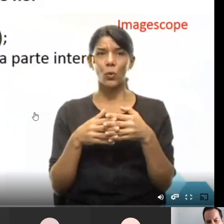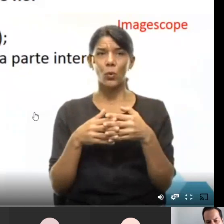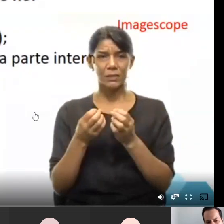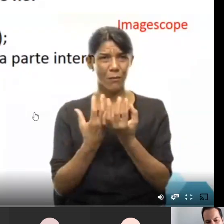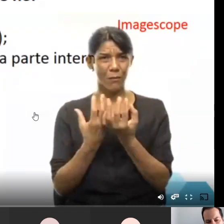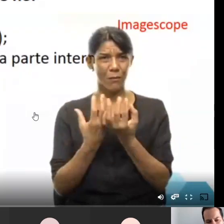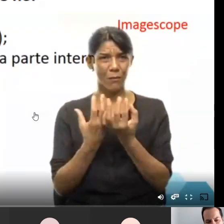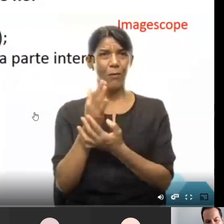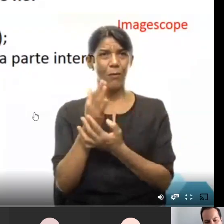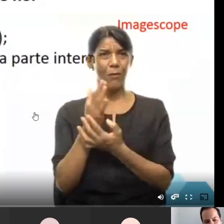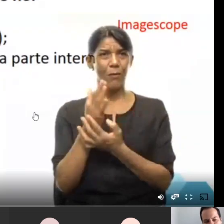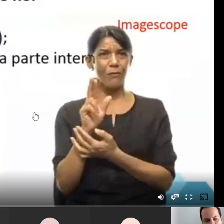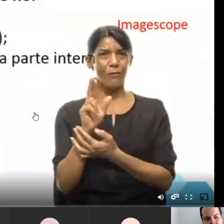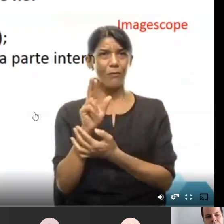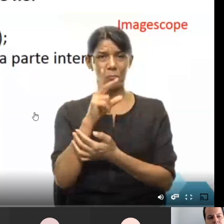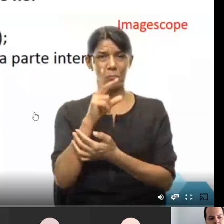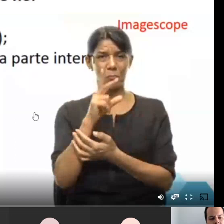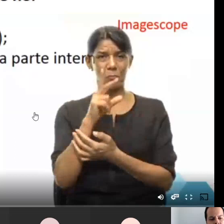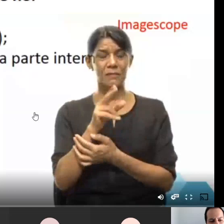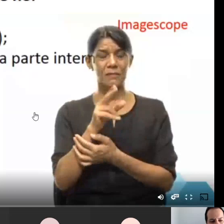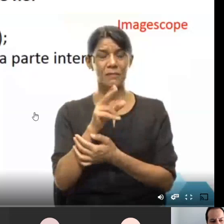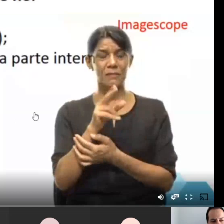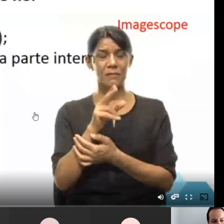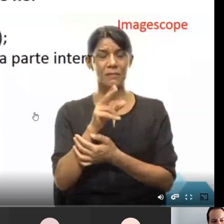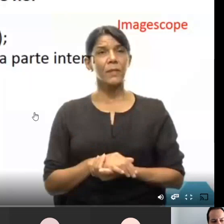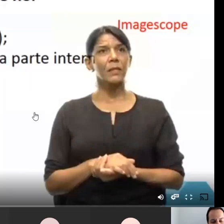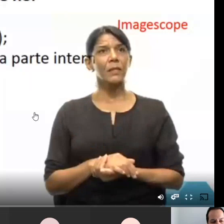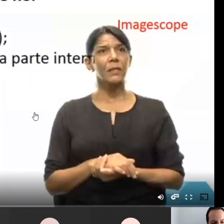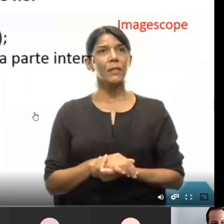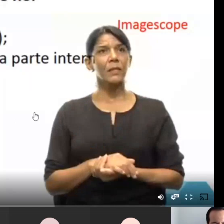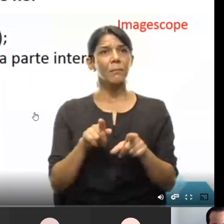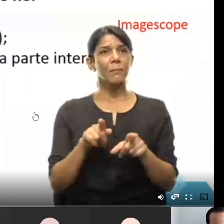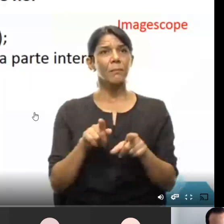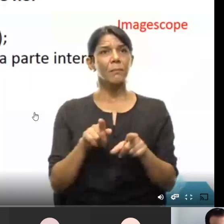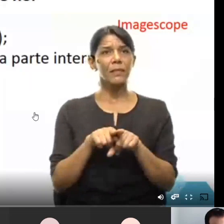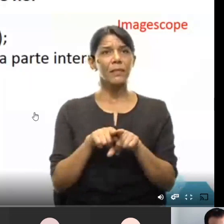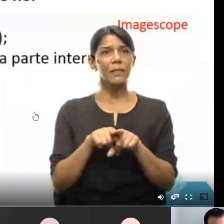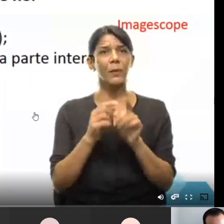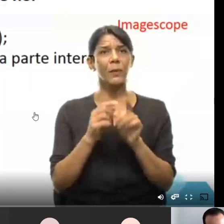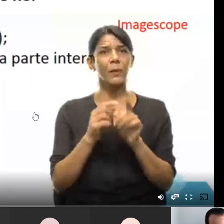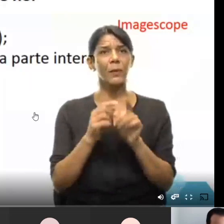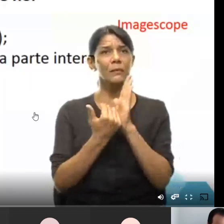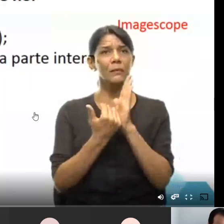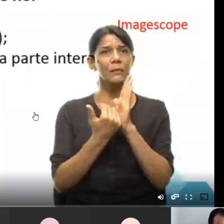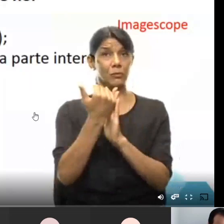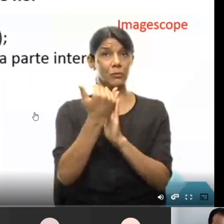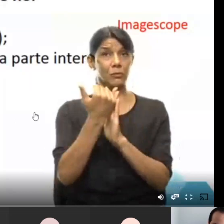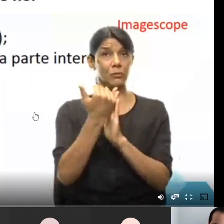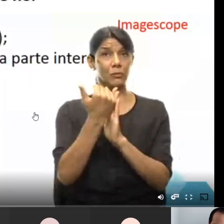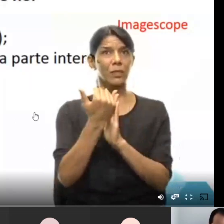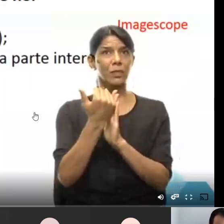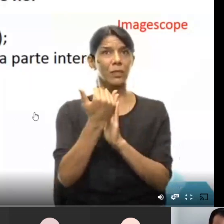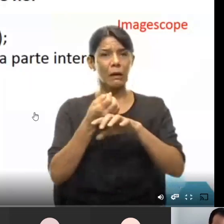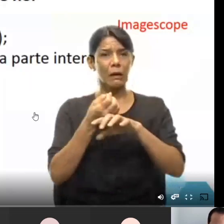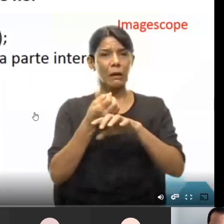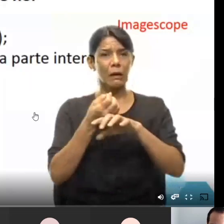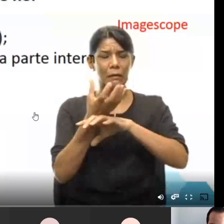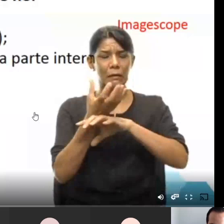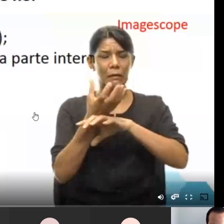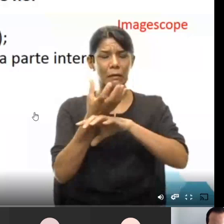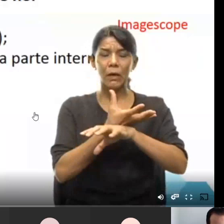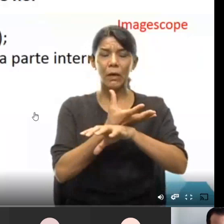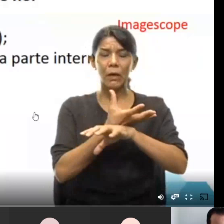Identificadas como couve-flor. Vamos aí identificar a direção do crescimento dessas cristas, né? Que é no caso